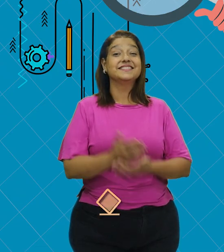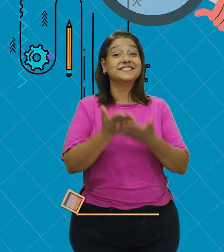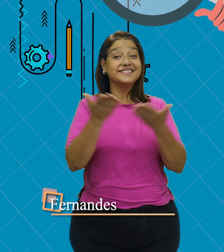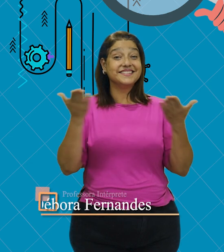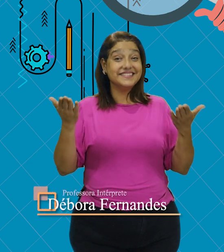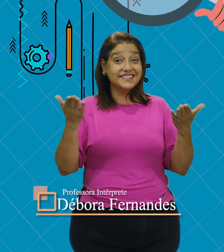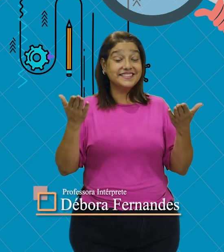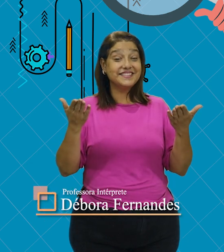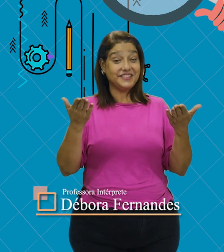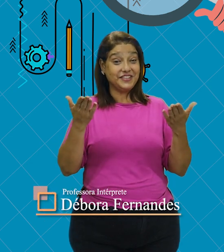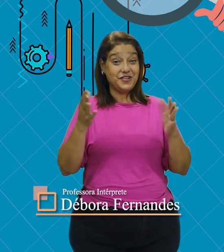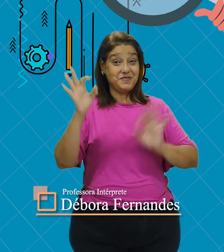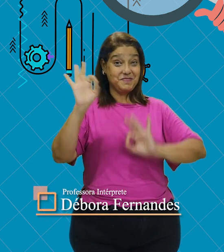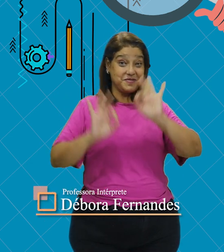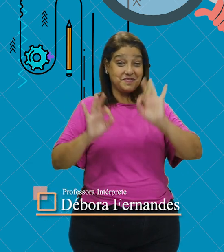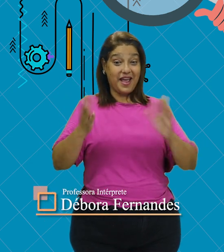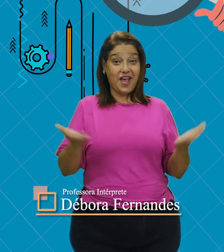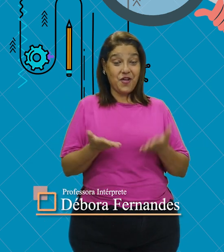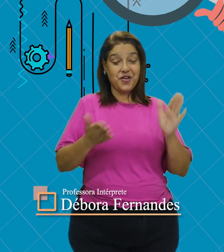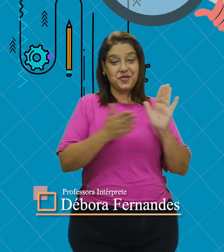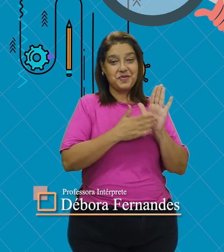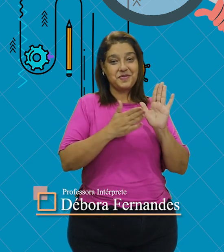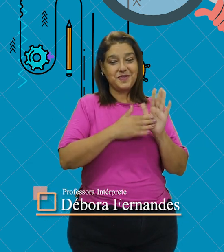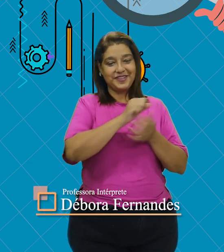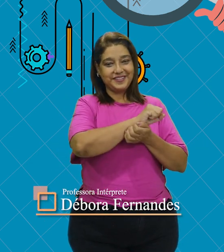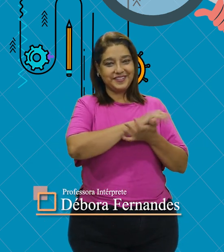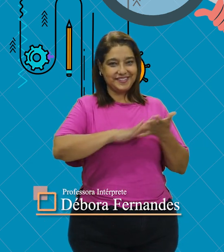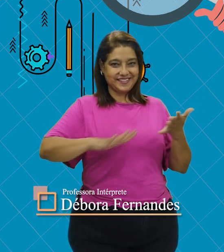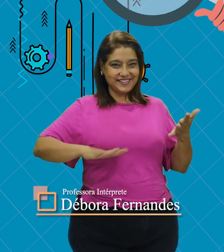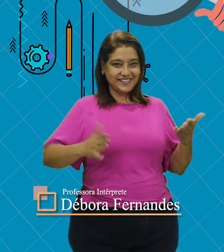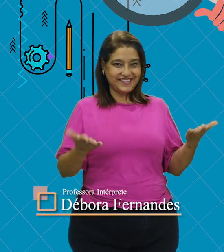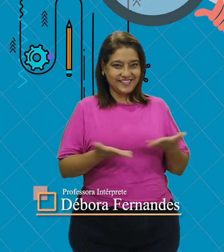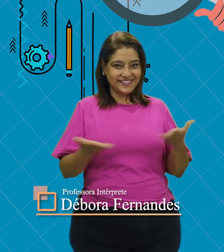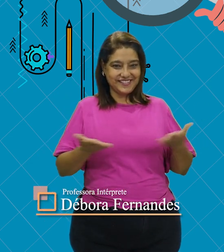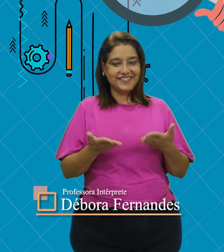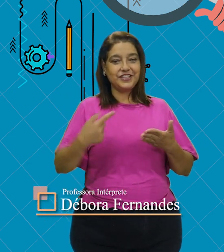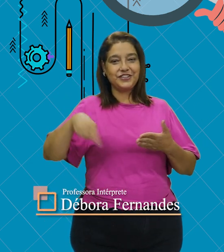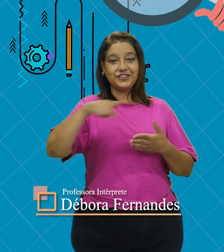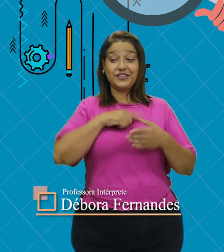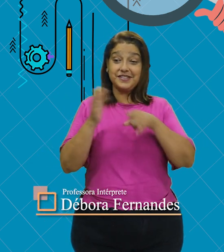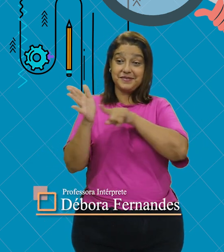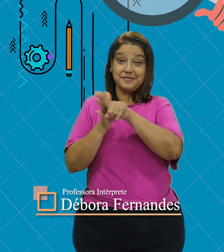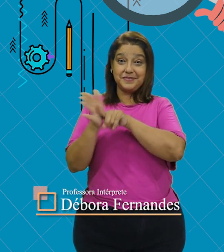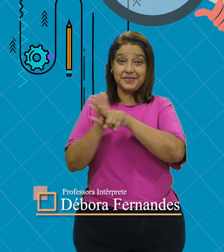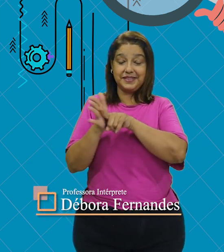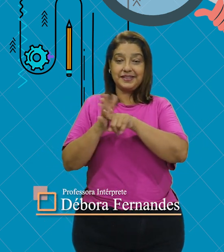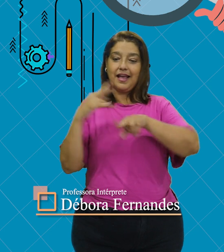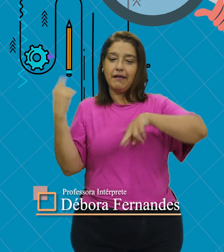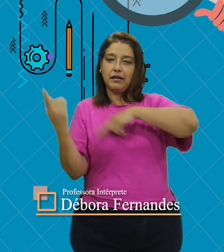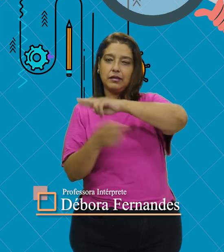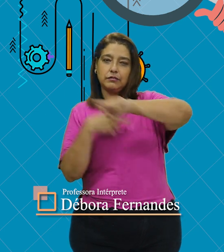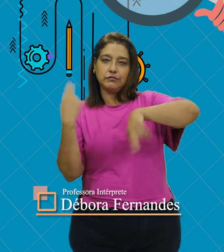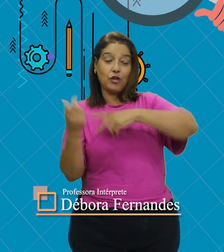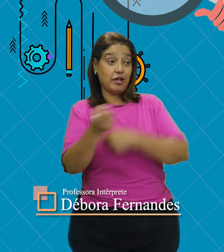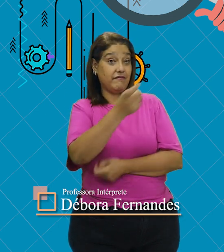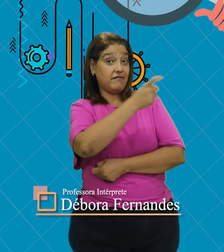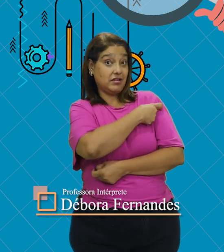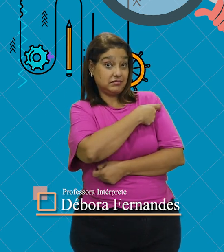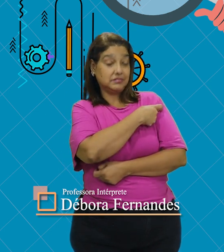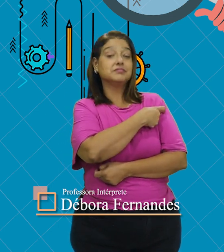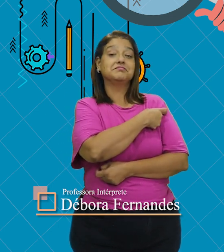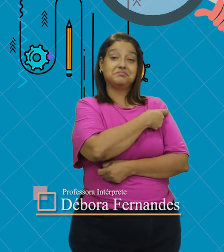E aí, gente, preparado para a proposta de atividade de hoje? Faremos uma pesquisa sobre a revolta da